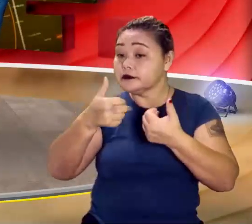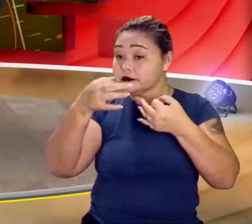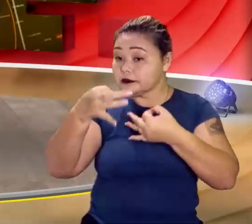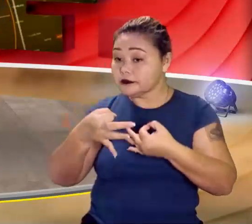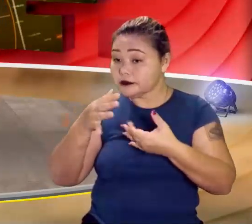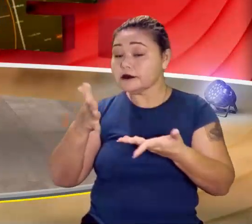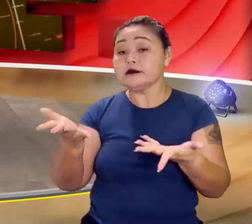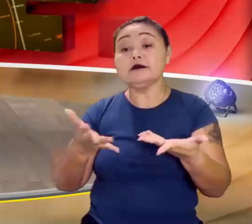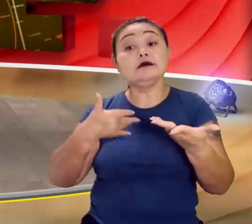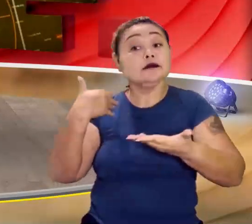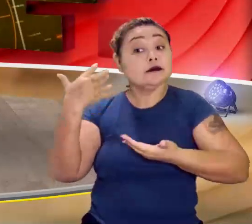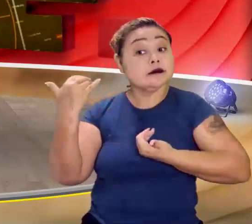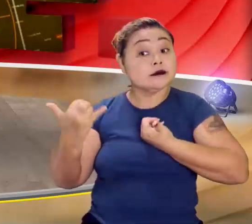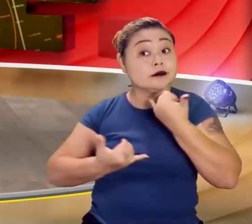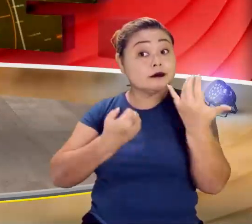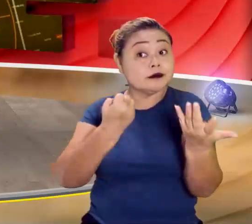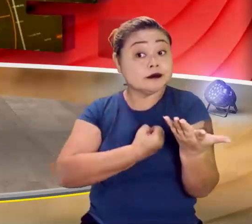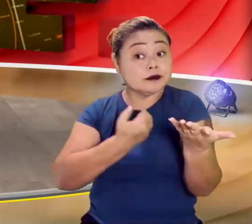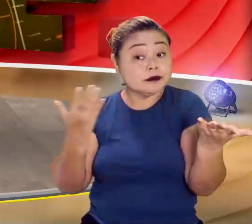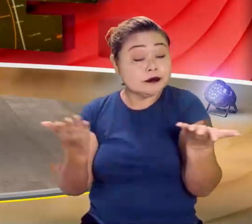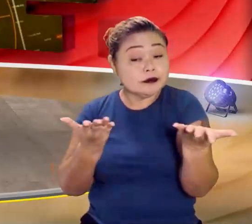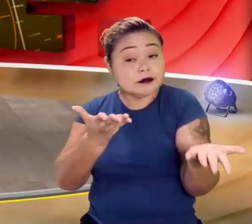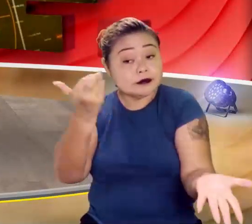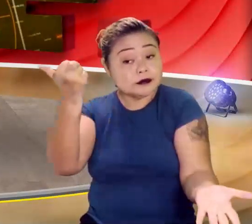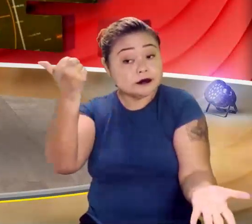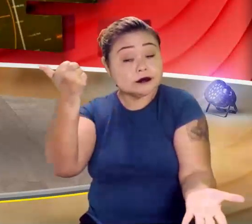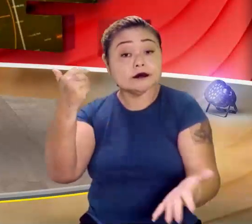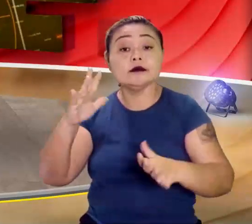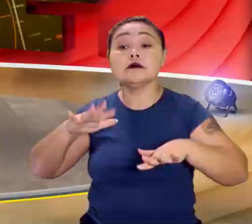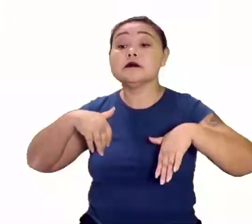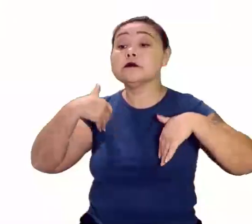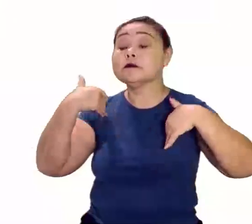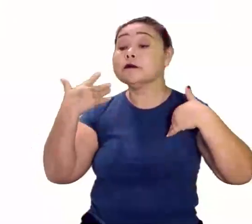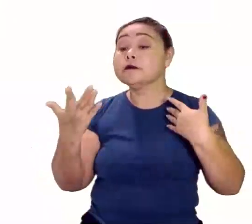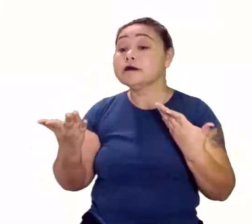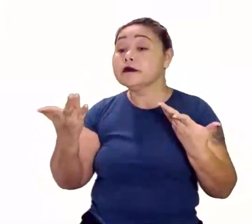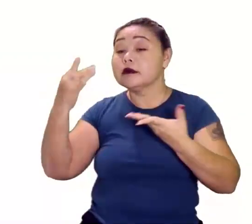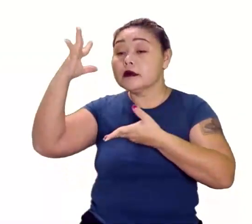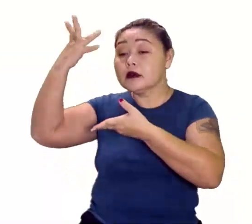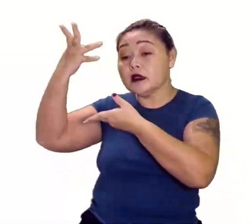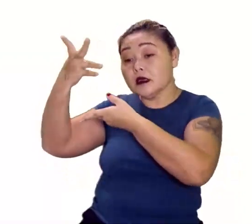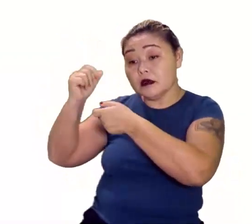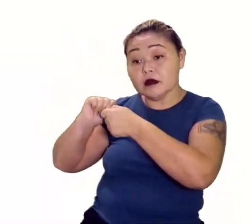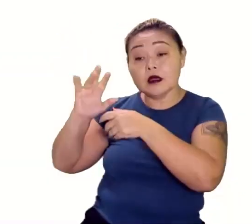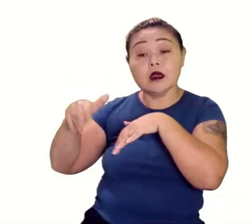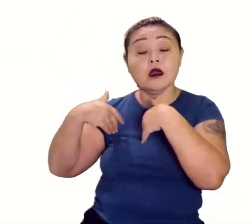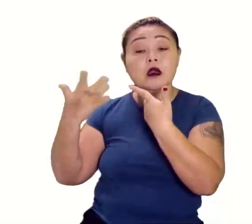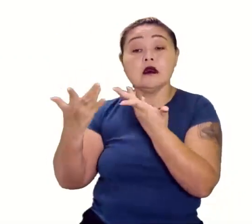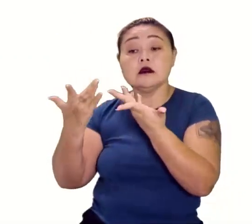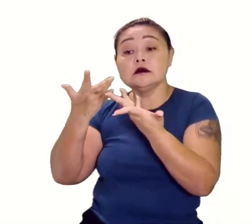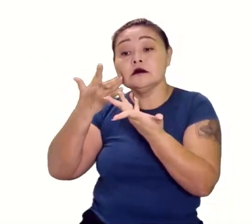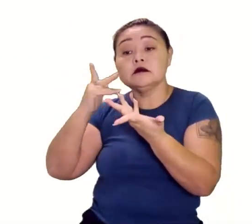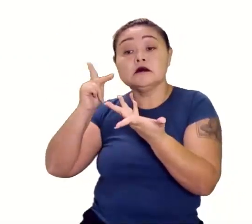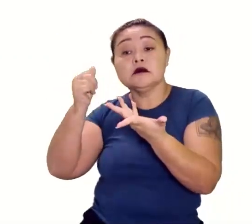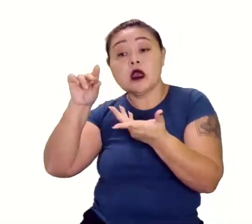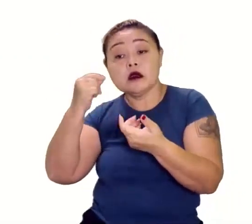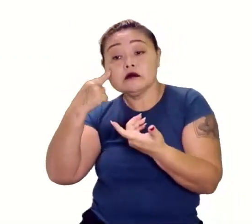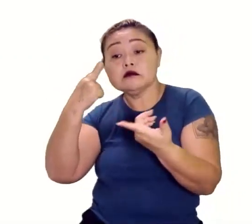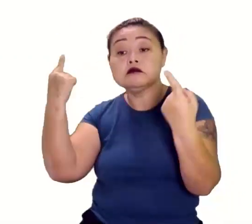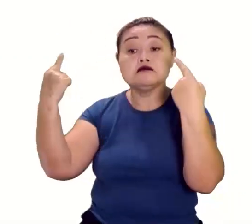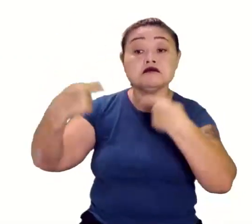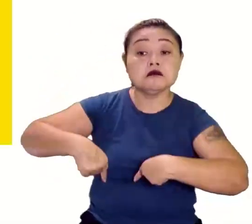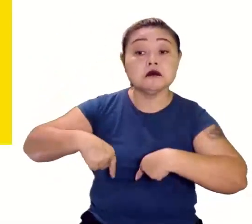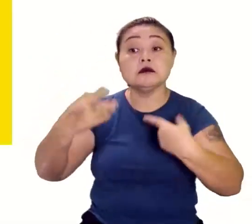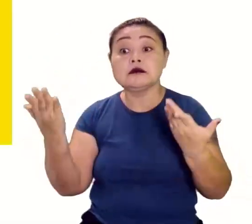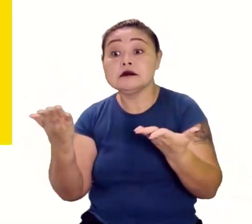Certinho. Para a descontração, brincando com os números, vamos lá? Qual será o raciocínio lógico, a charadinha, o teste de